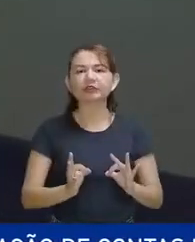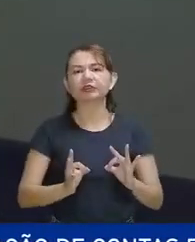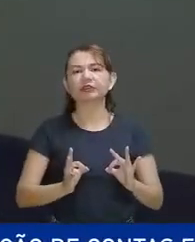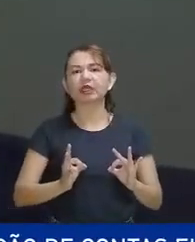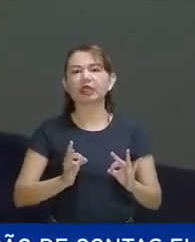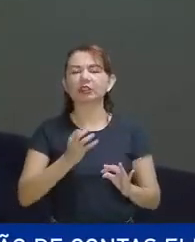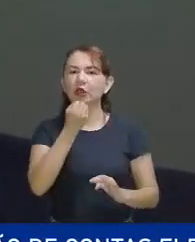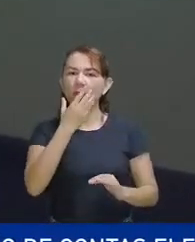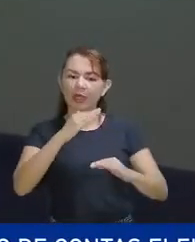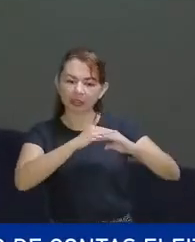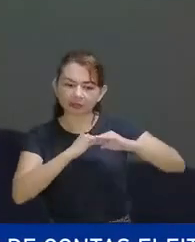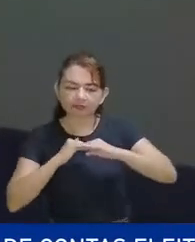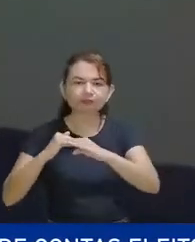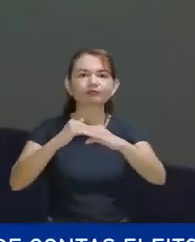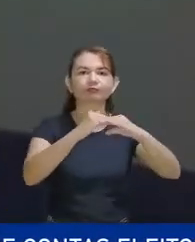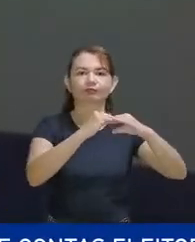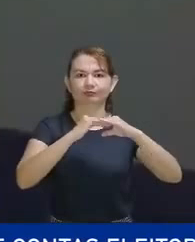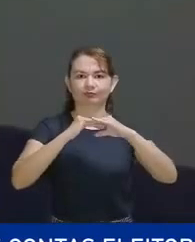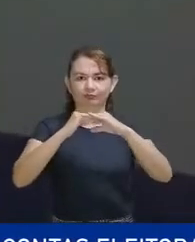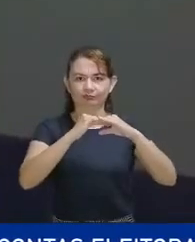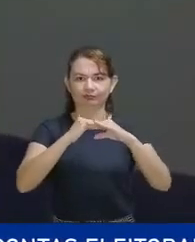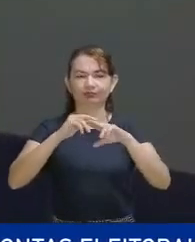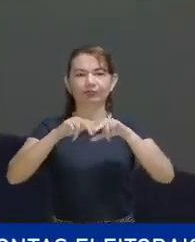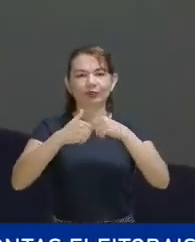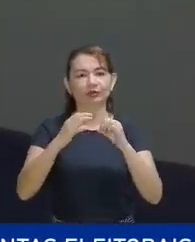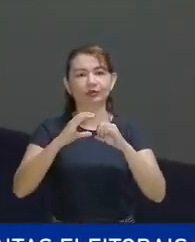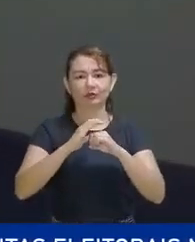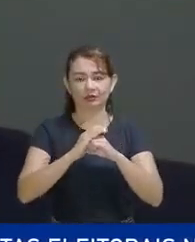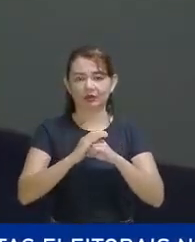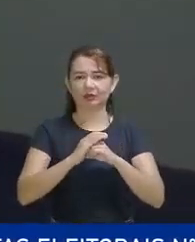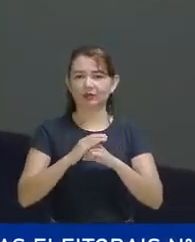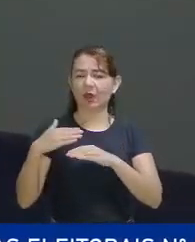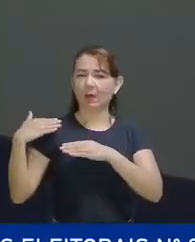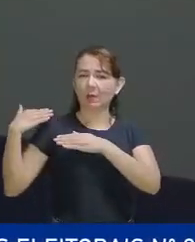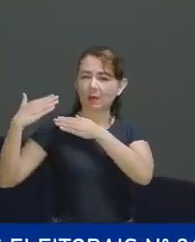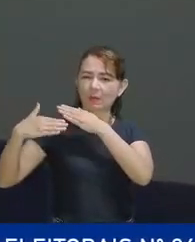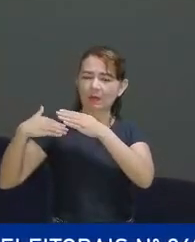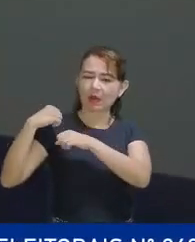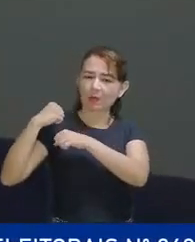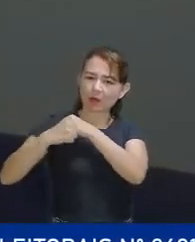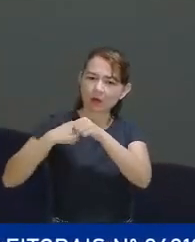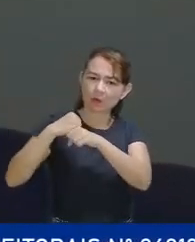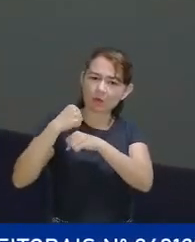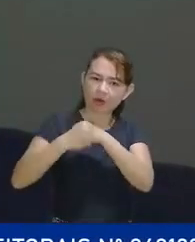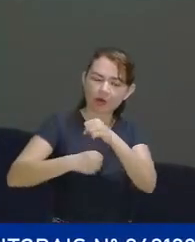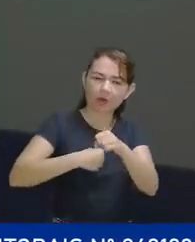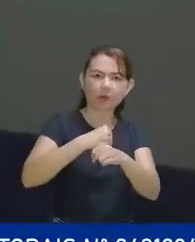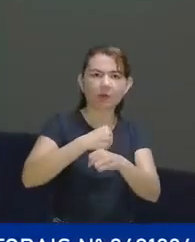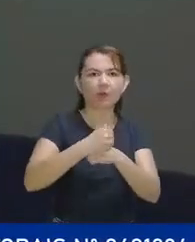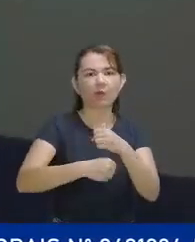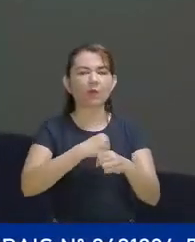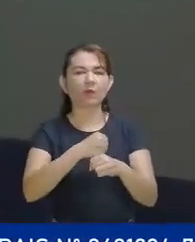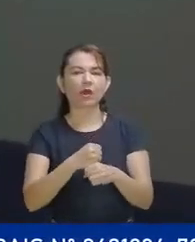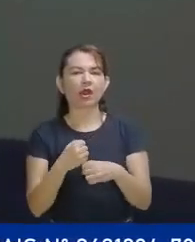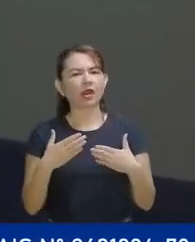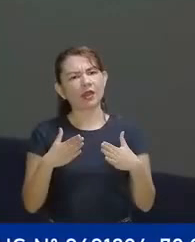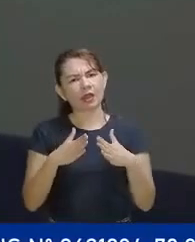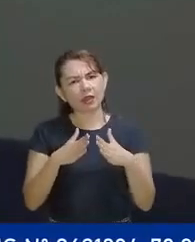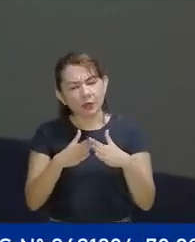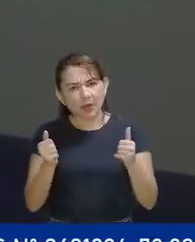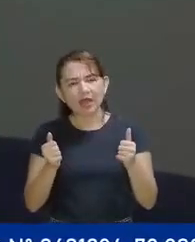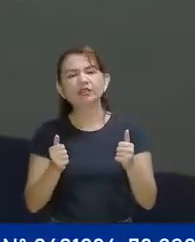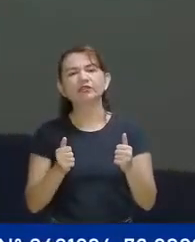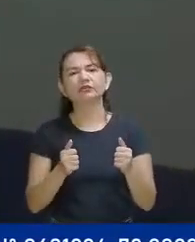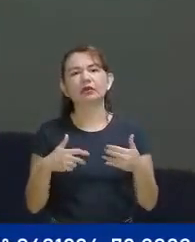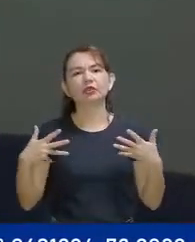o bem-estar social. É isso que esse Tribunal Regional Eleitoral, todos esses anos, vem fazendo. É isso que eu peço a todos, que se